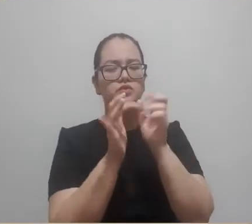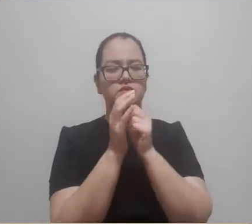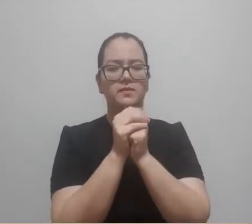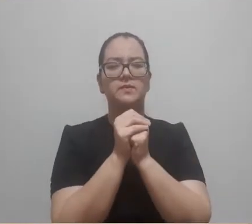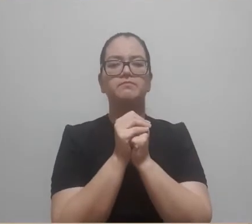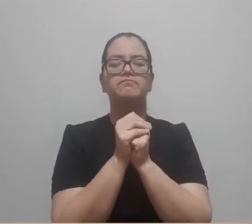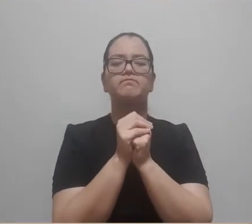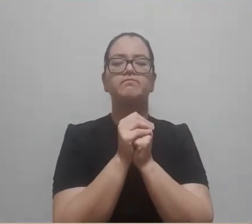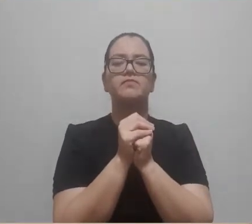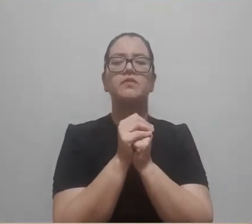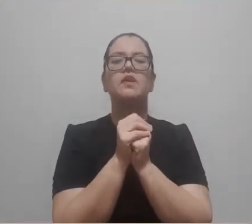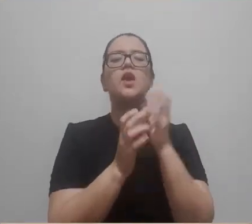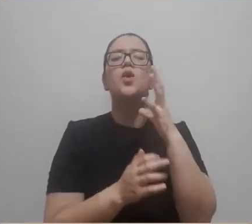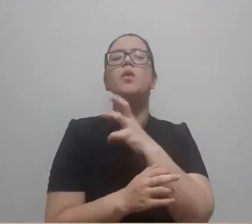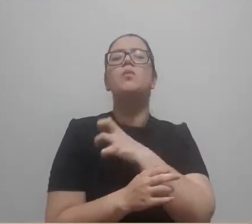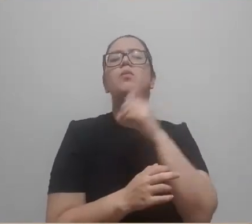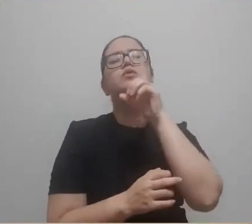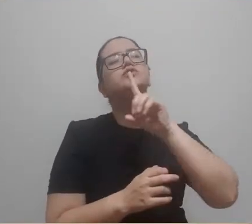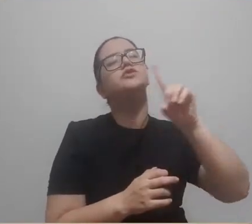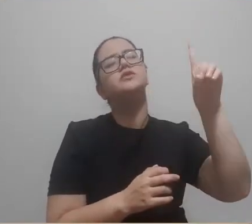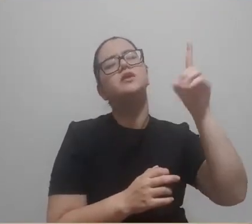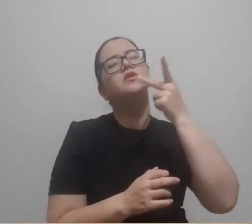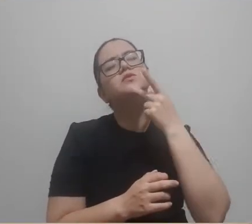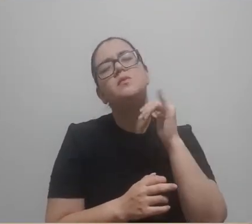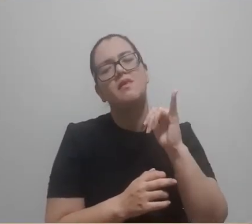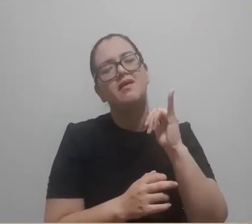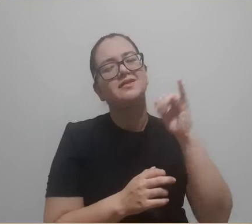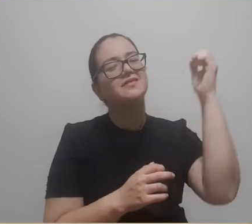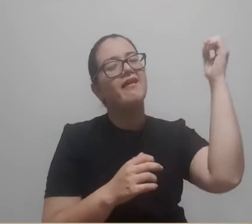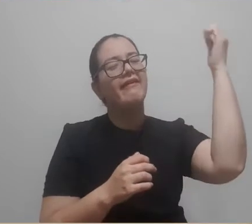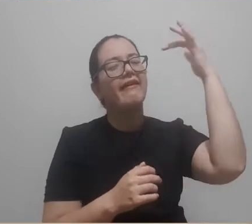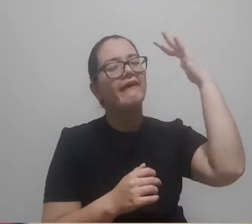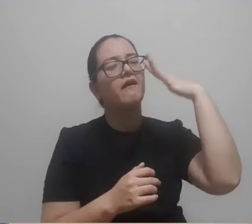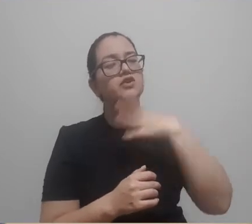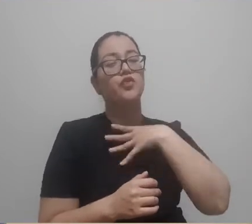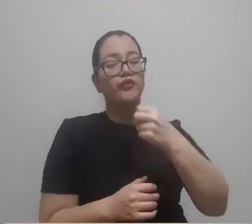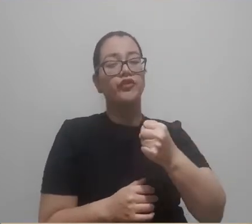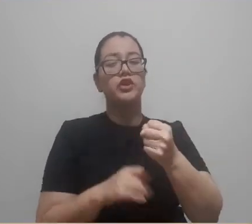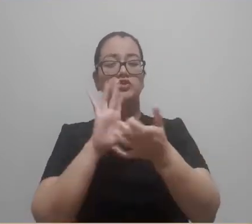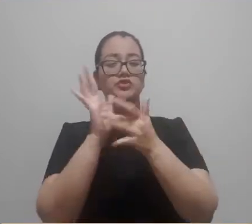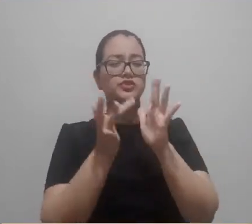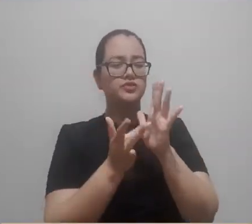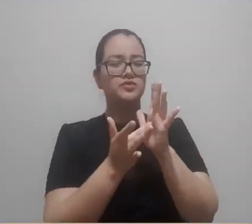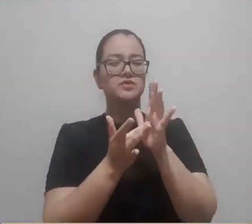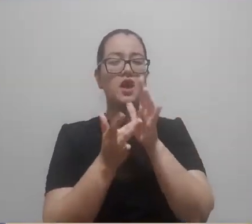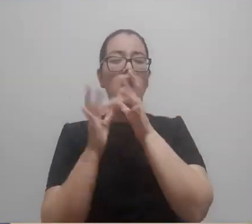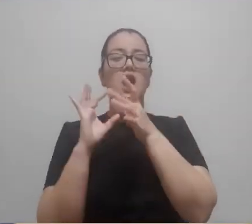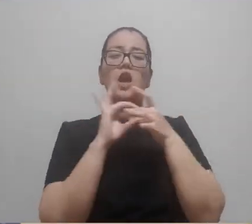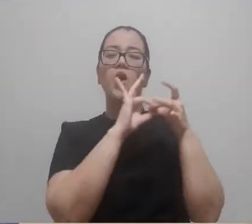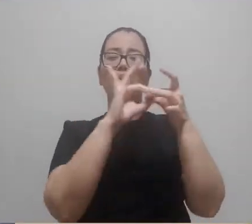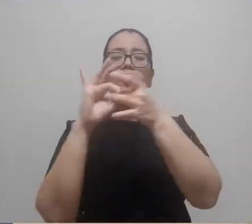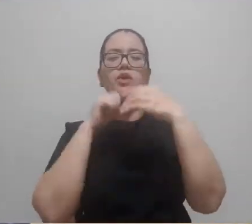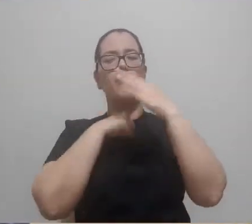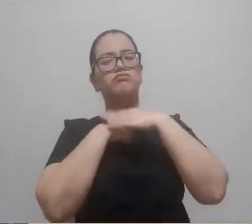Jesus. Amém. E amém. Que o amor de Deus, o nosso Pai, que a graça do Filho Jesus, que a comunhão e